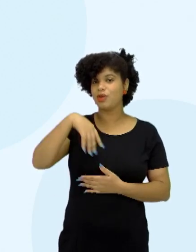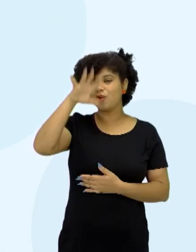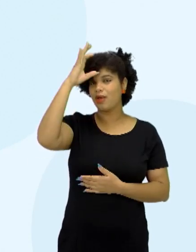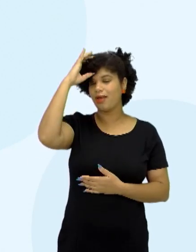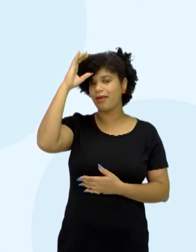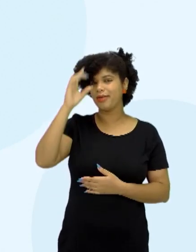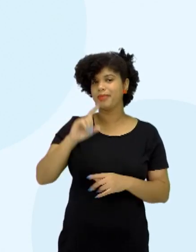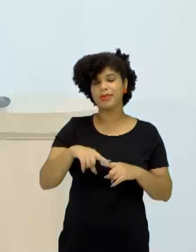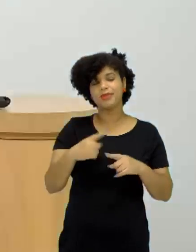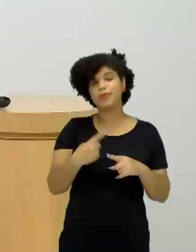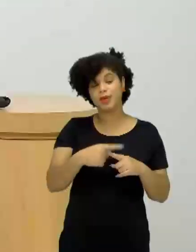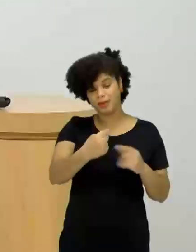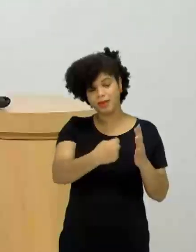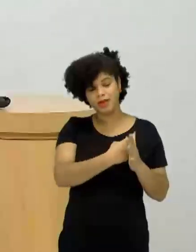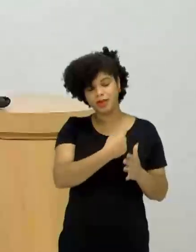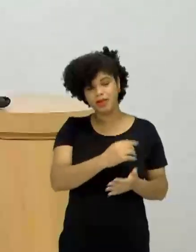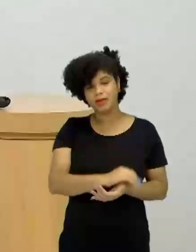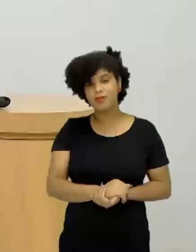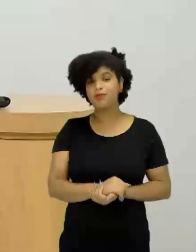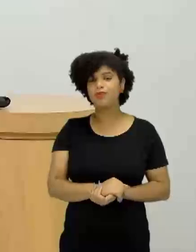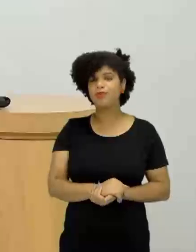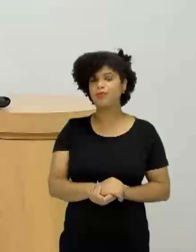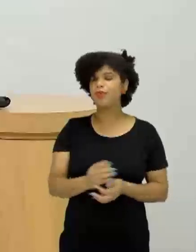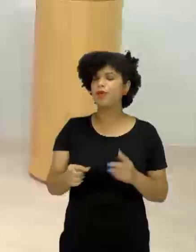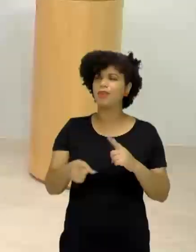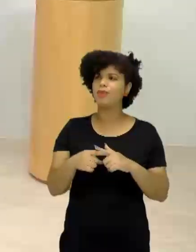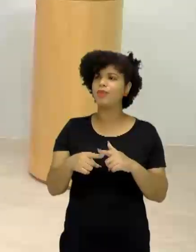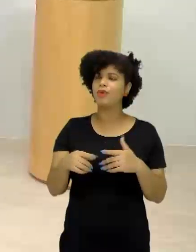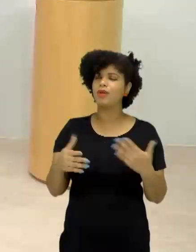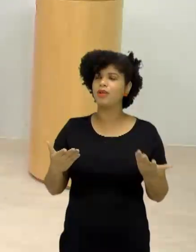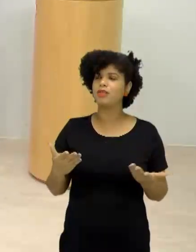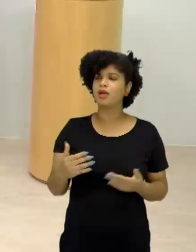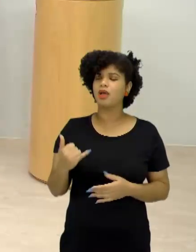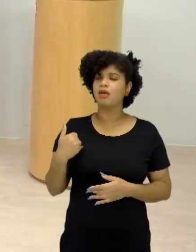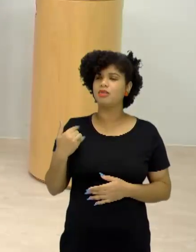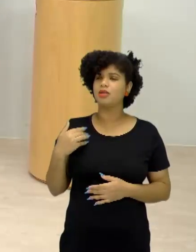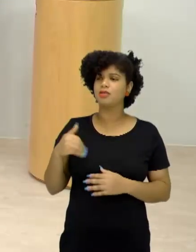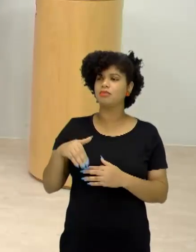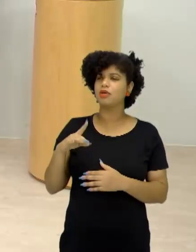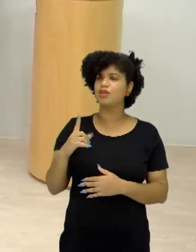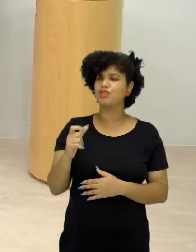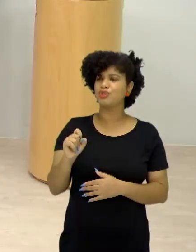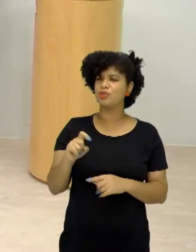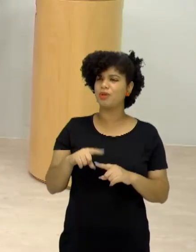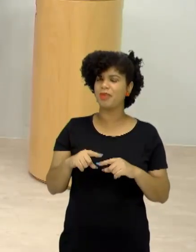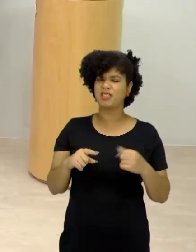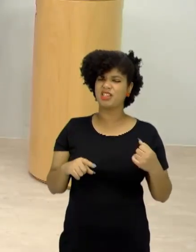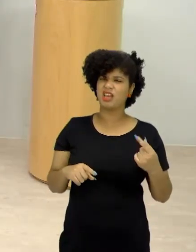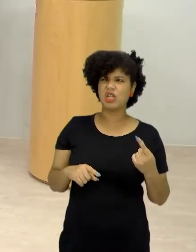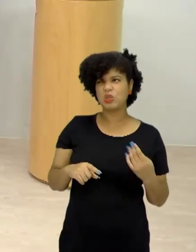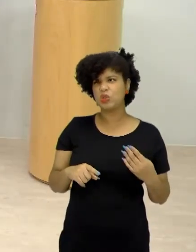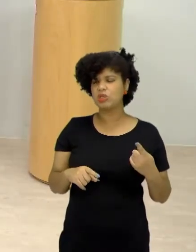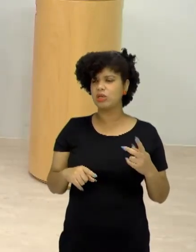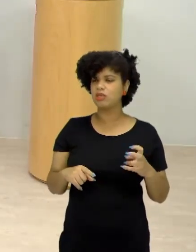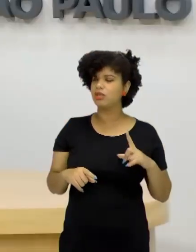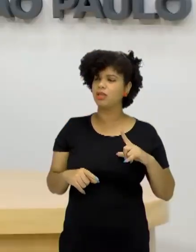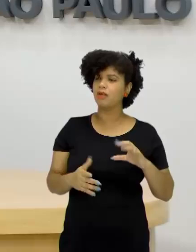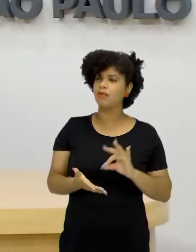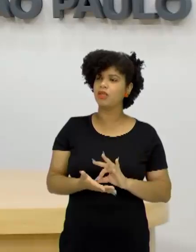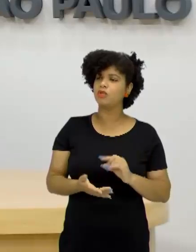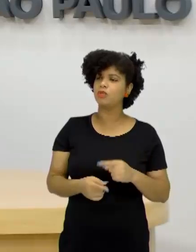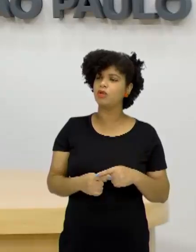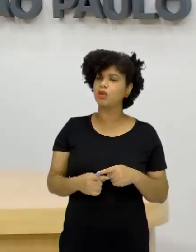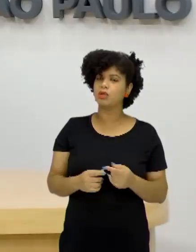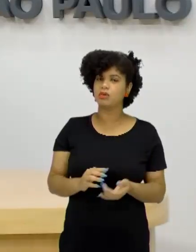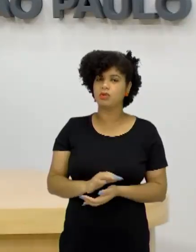quê? Por que será, hein? Por que ele foi declarado maior de idade só com 14 para 15 anos? Acho que tinha um risco aí,